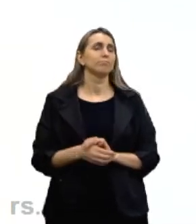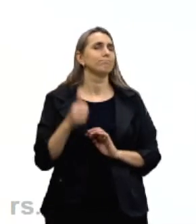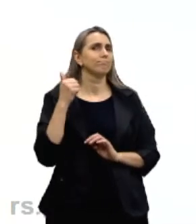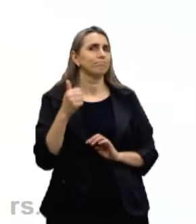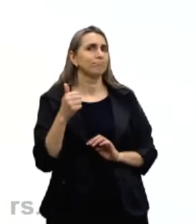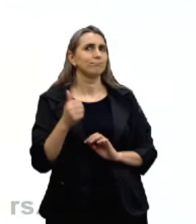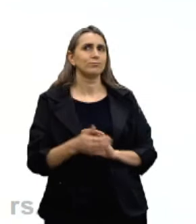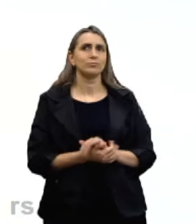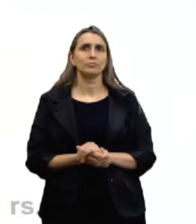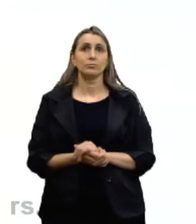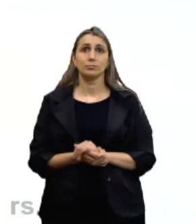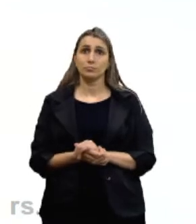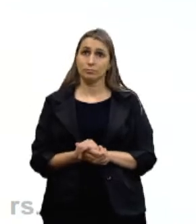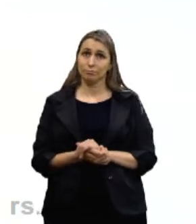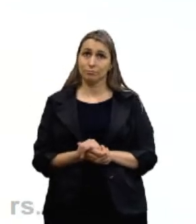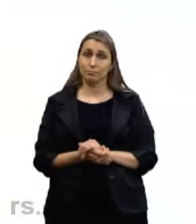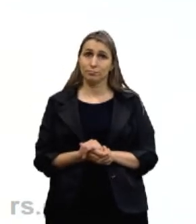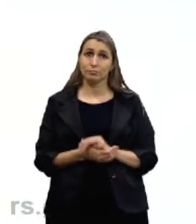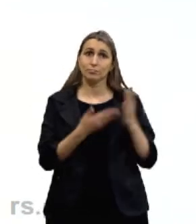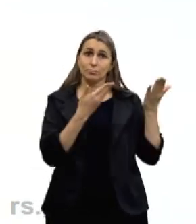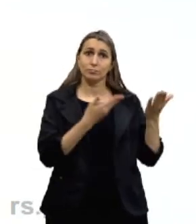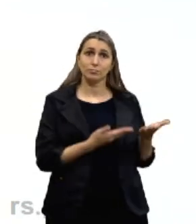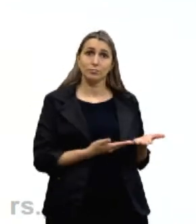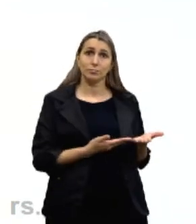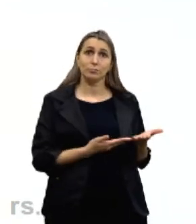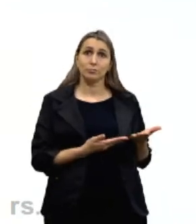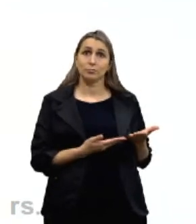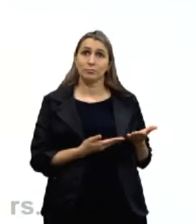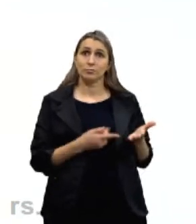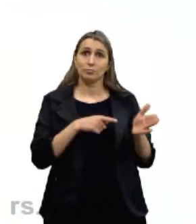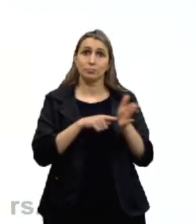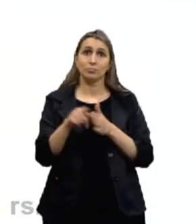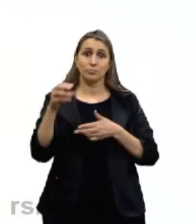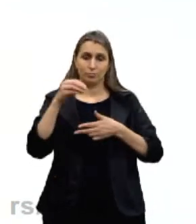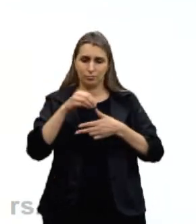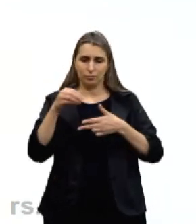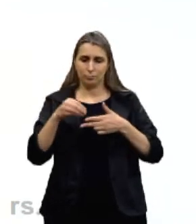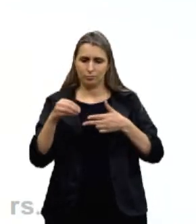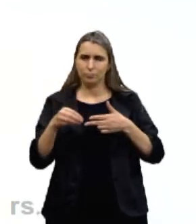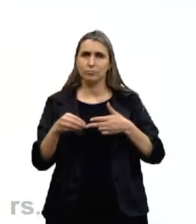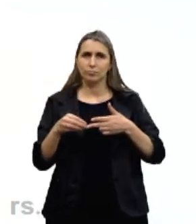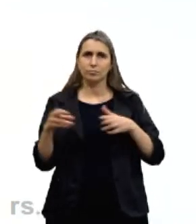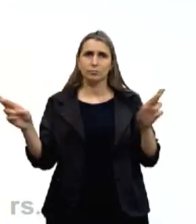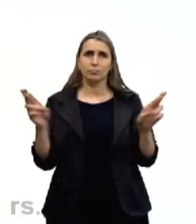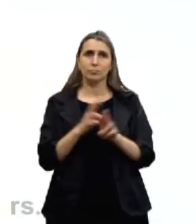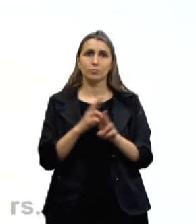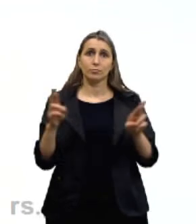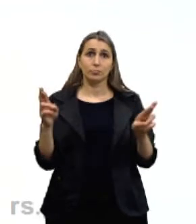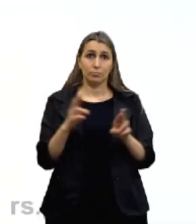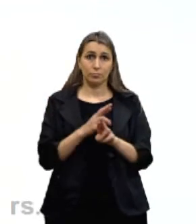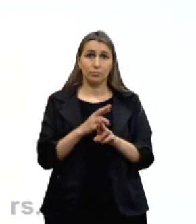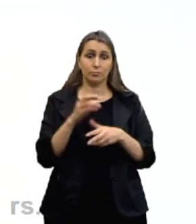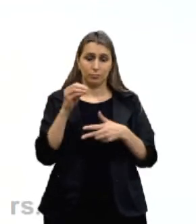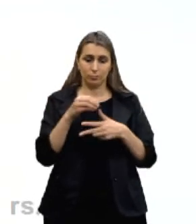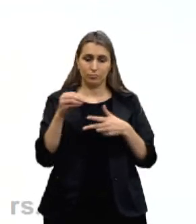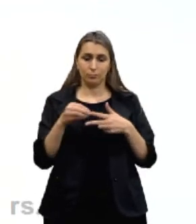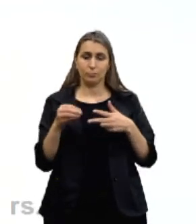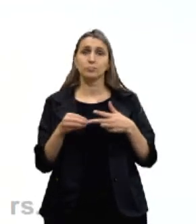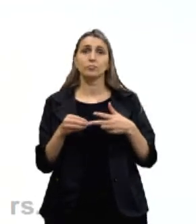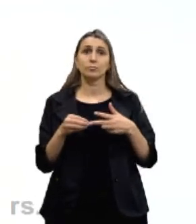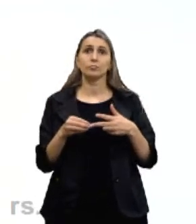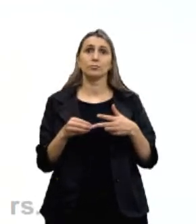beleza então vamos dar uma olhadinha aqui numa questão que é relacionada é uma questão do Enem